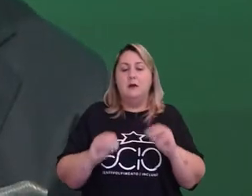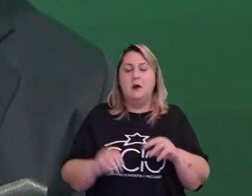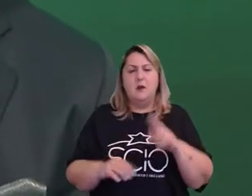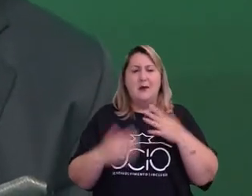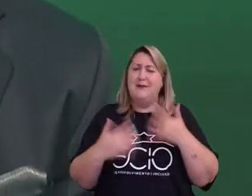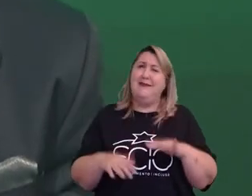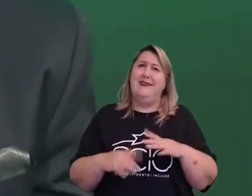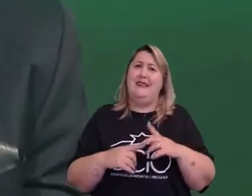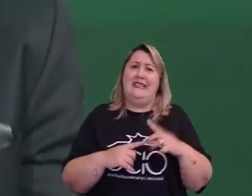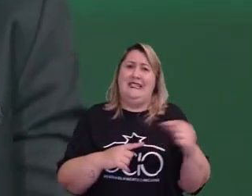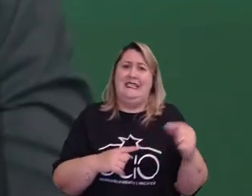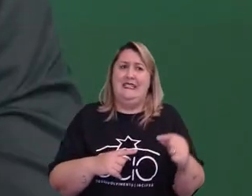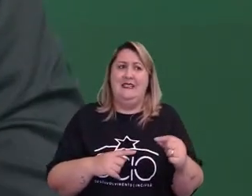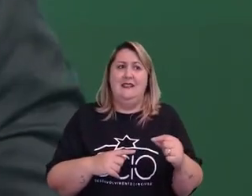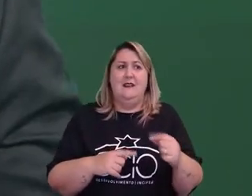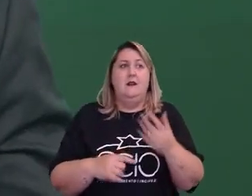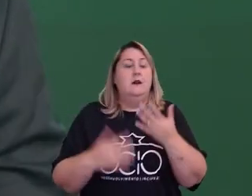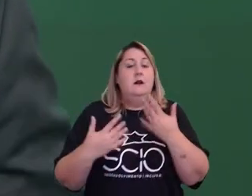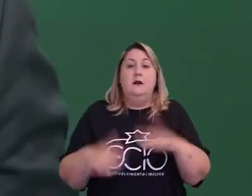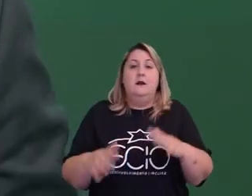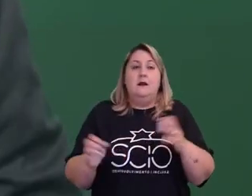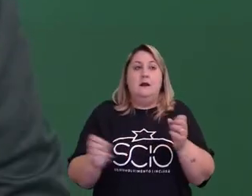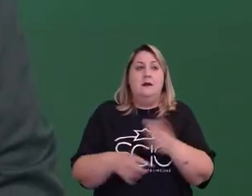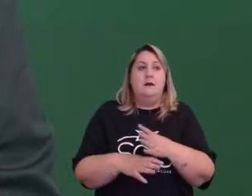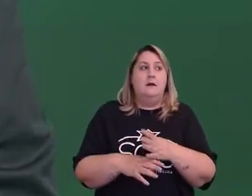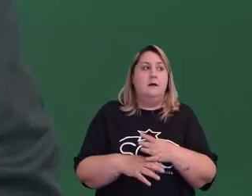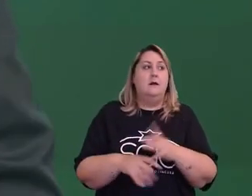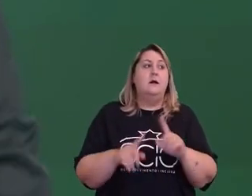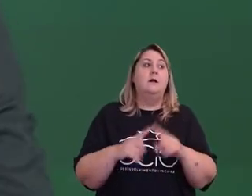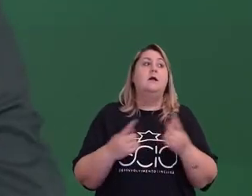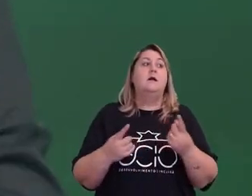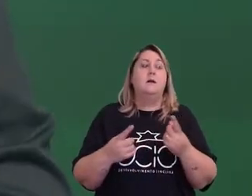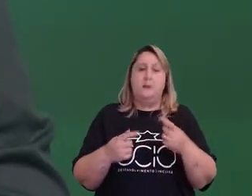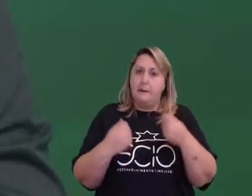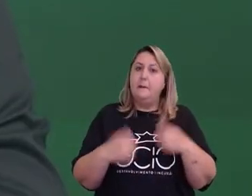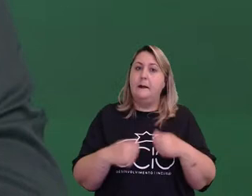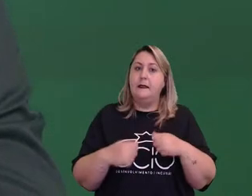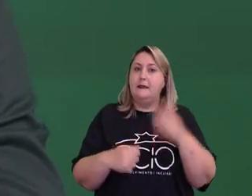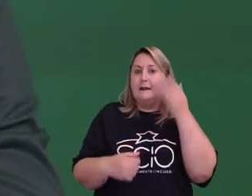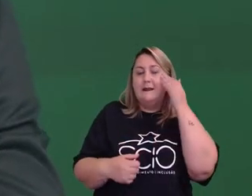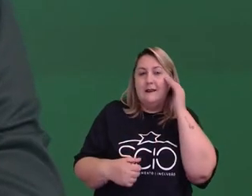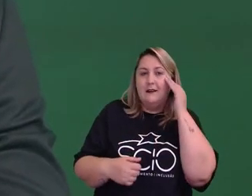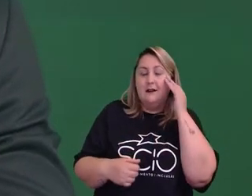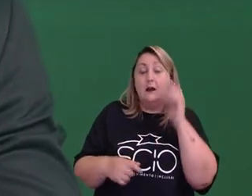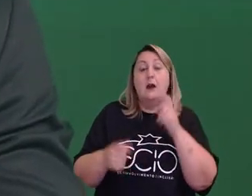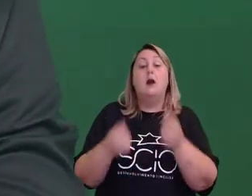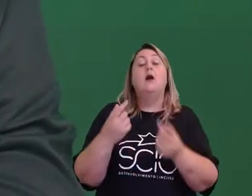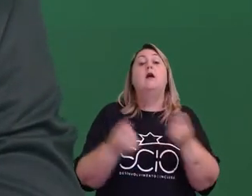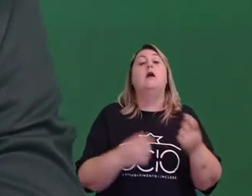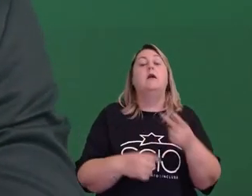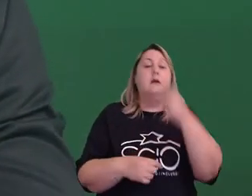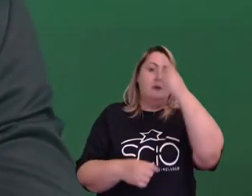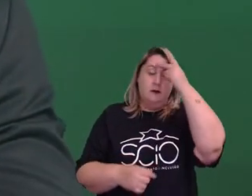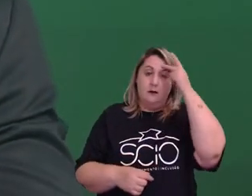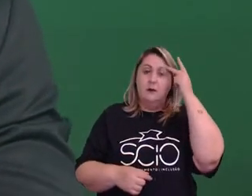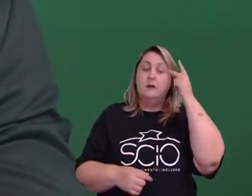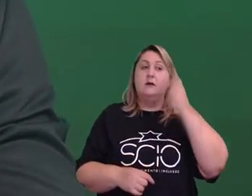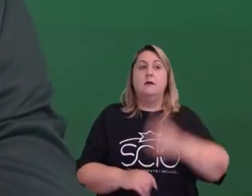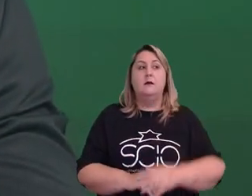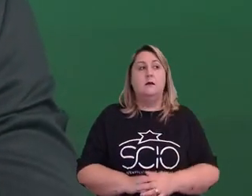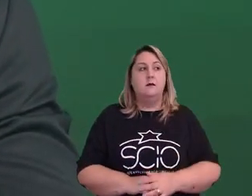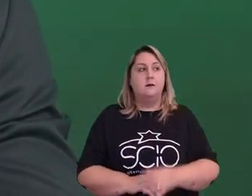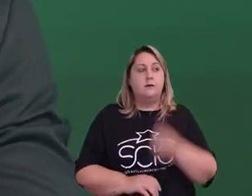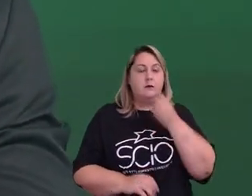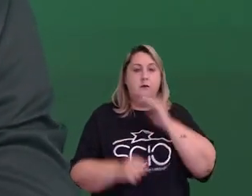não quer ir embora. A gente não gostaria que acabasse, mas a gente entende algumas pessoas, como o Felipe. O Felipe deu um